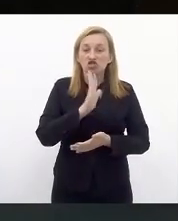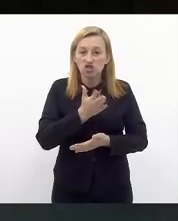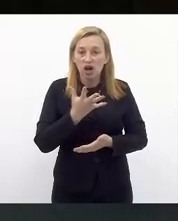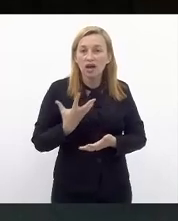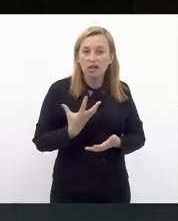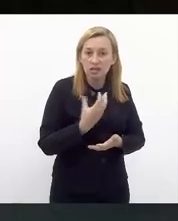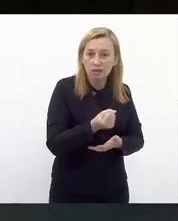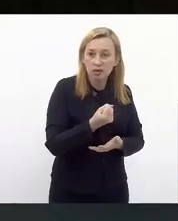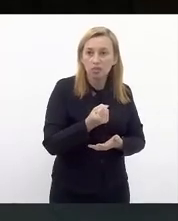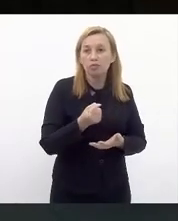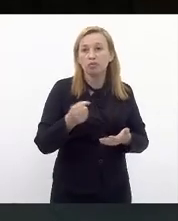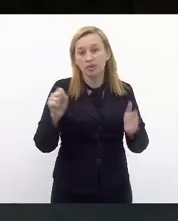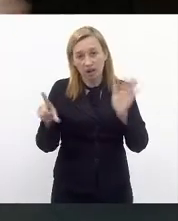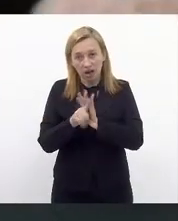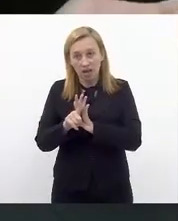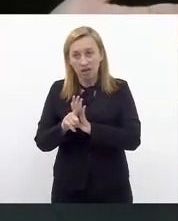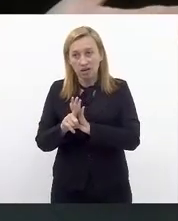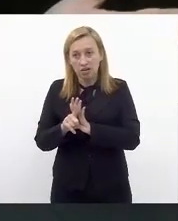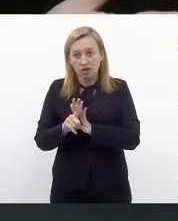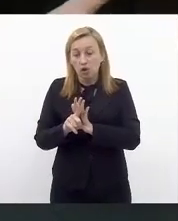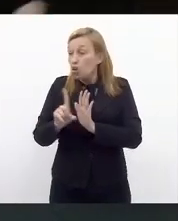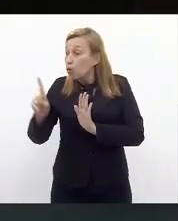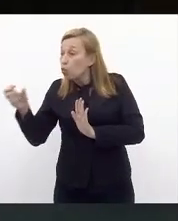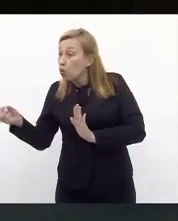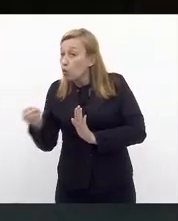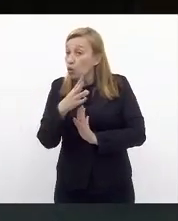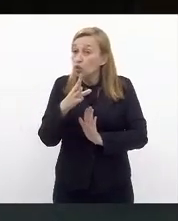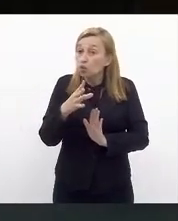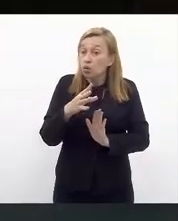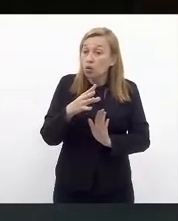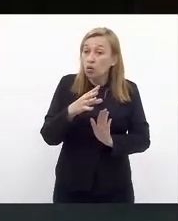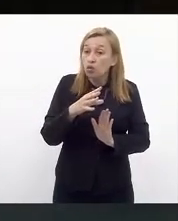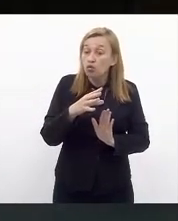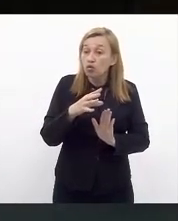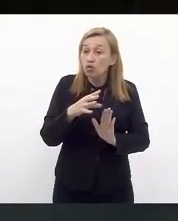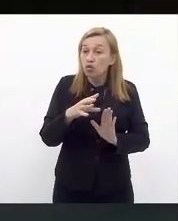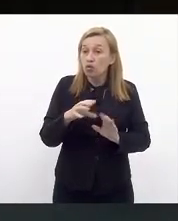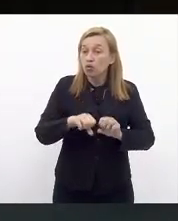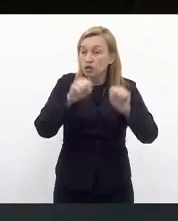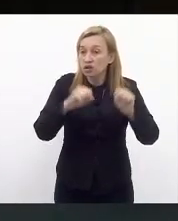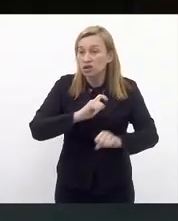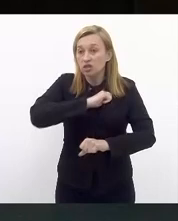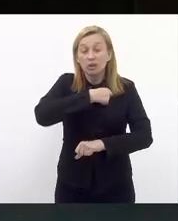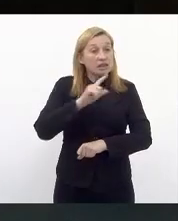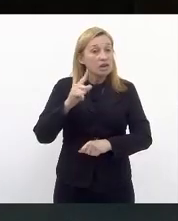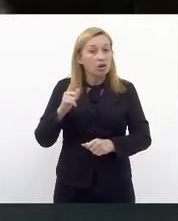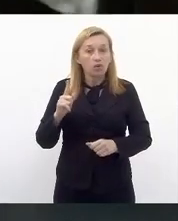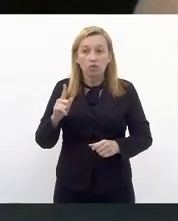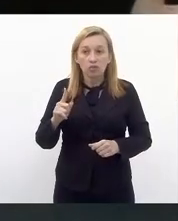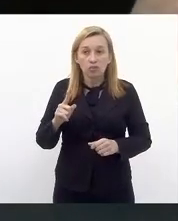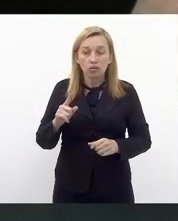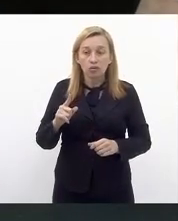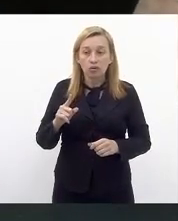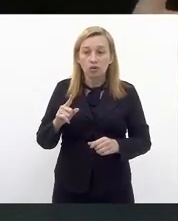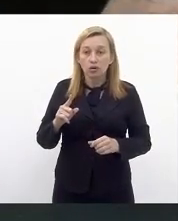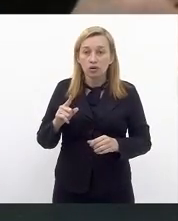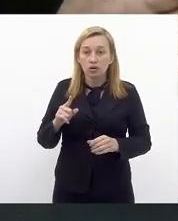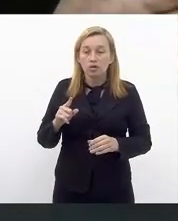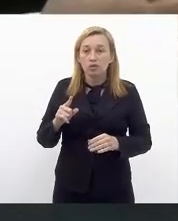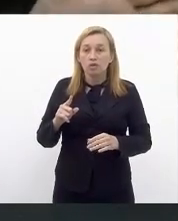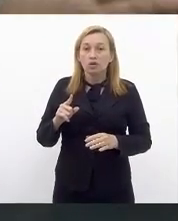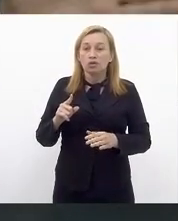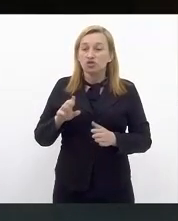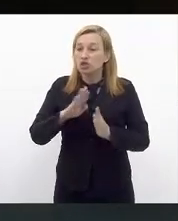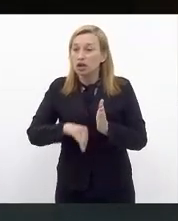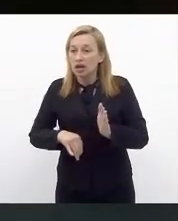estão alcançados pela lei é o novo regime de transição não usa não usa alcançará ele já estão com